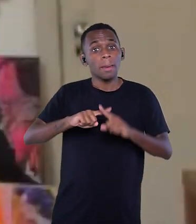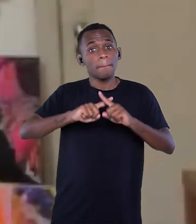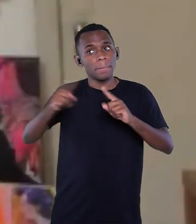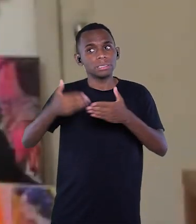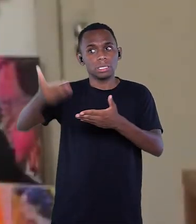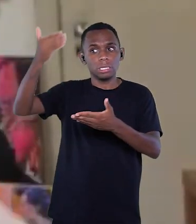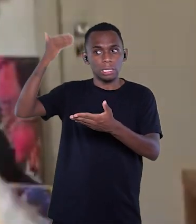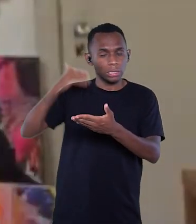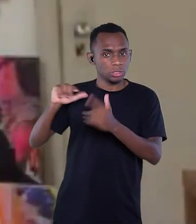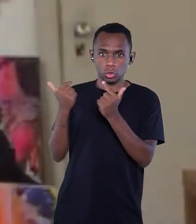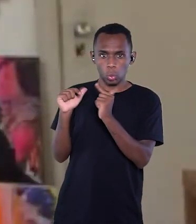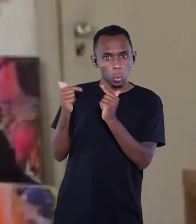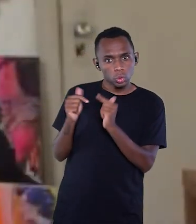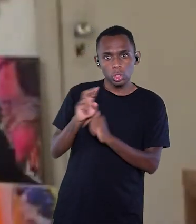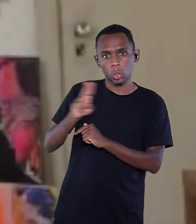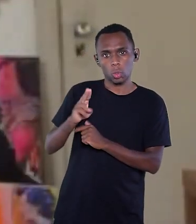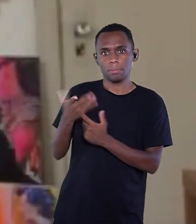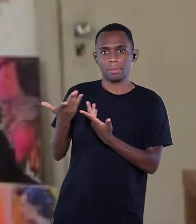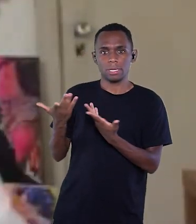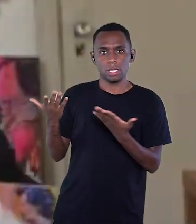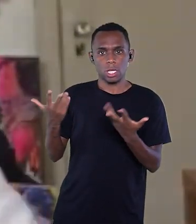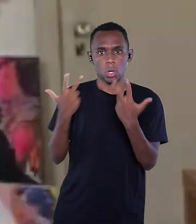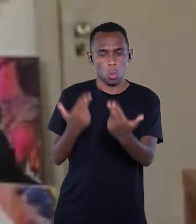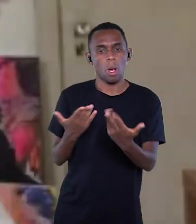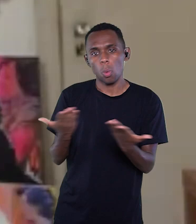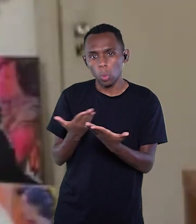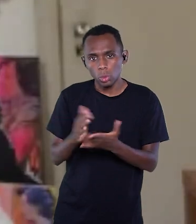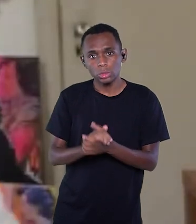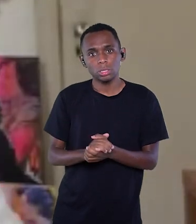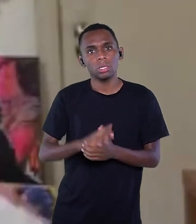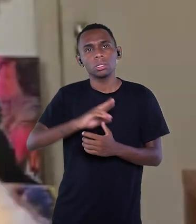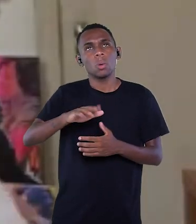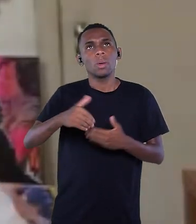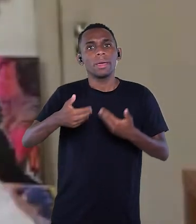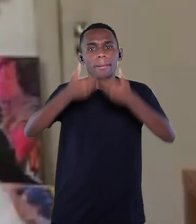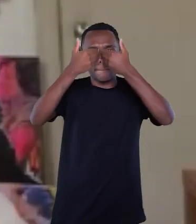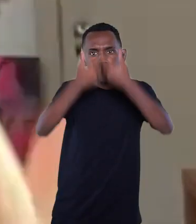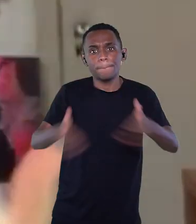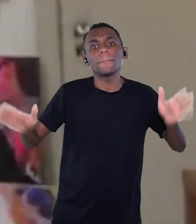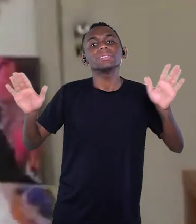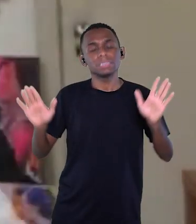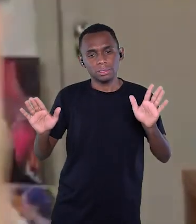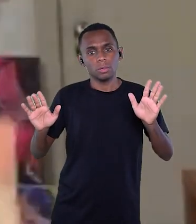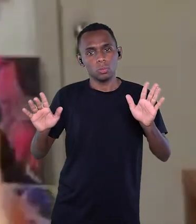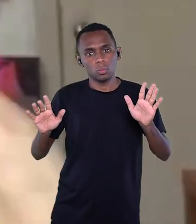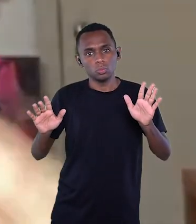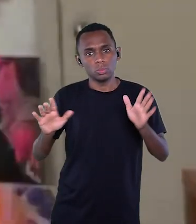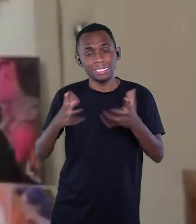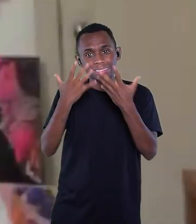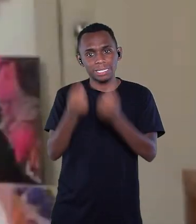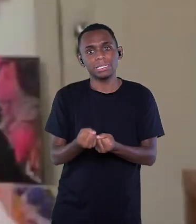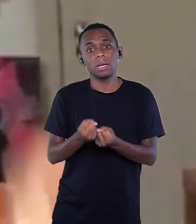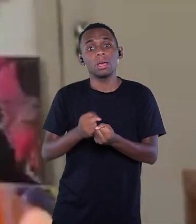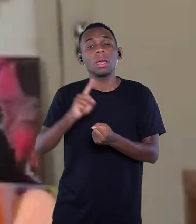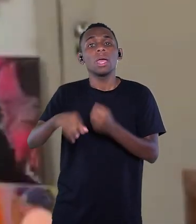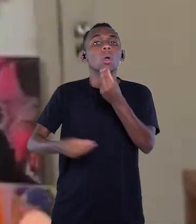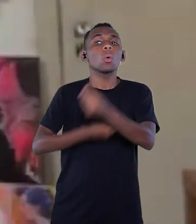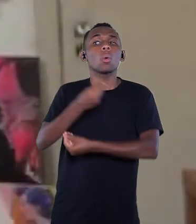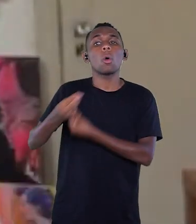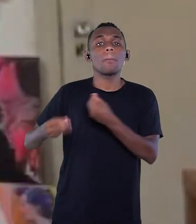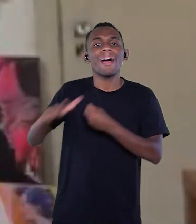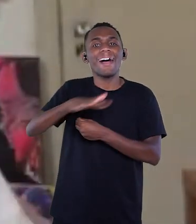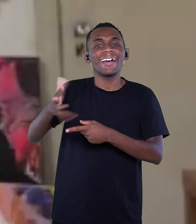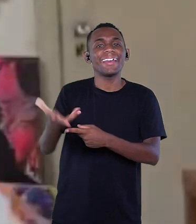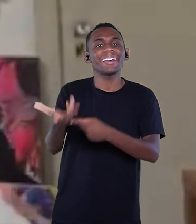os nomes que a gente dava, né? Não era tirar do armário, assim, era saber como que essa pessoa lidou com isso de uma maneira